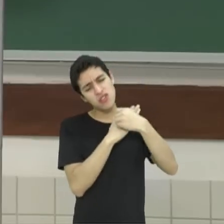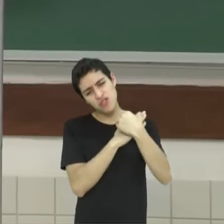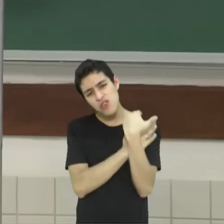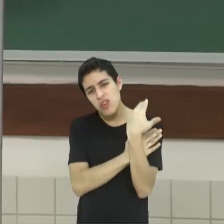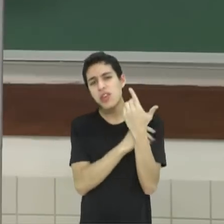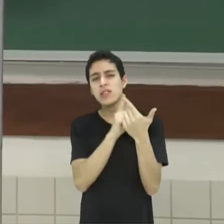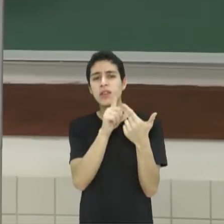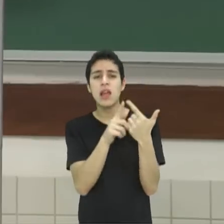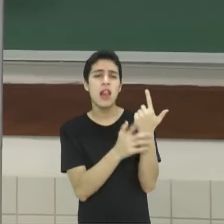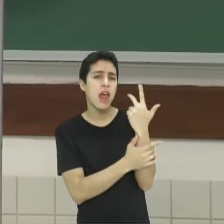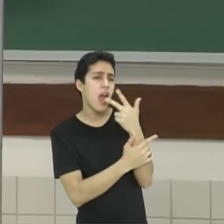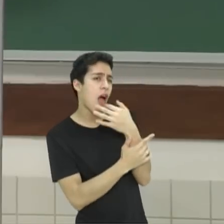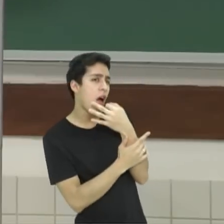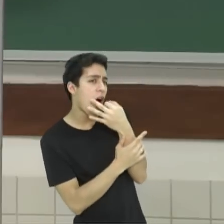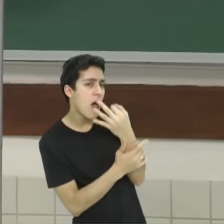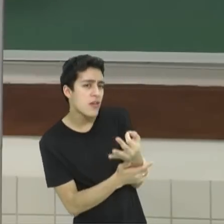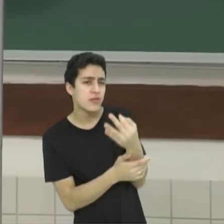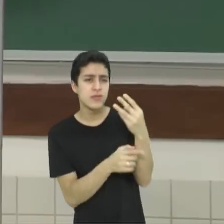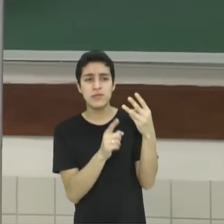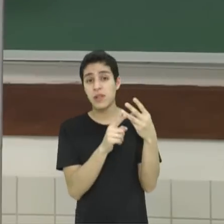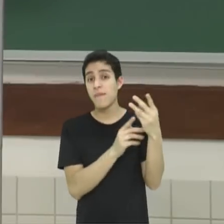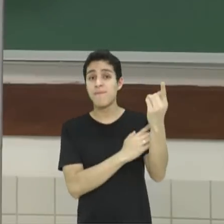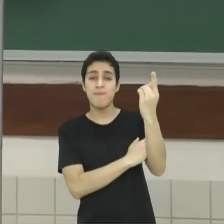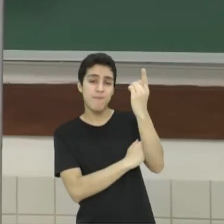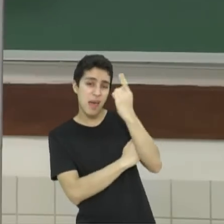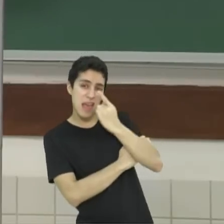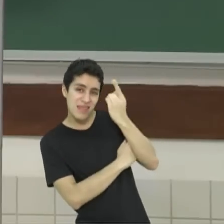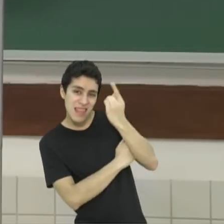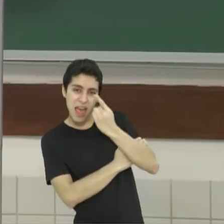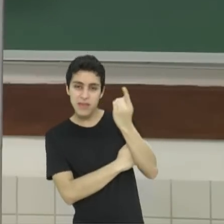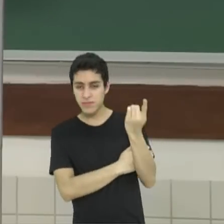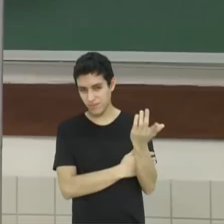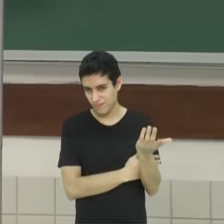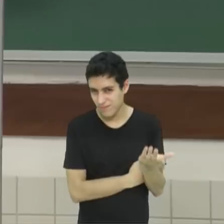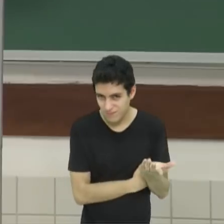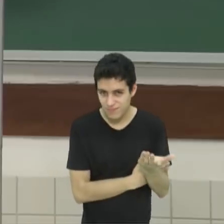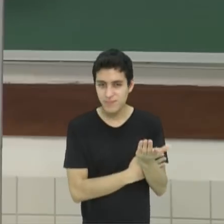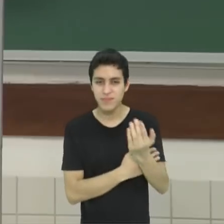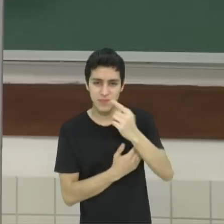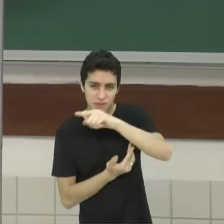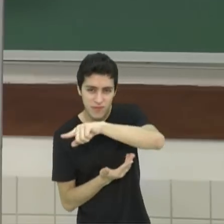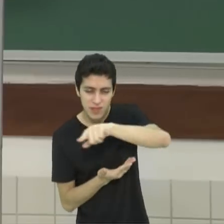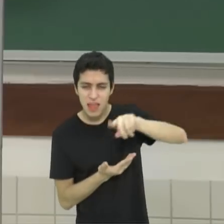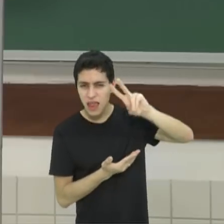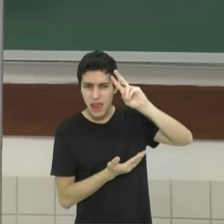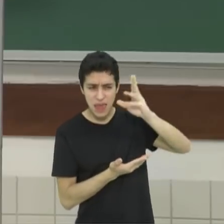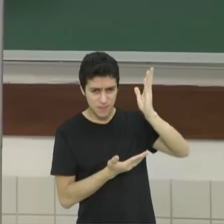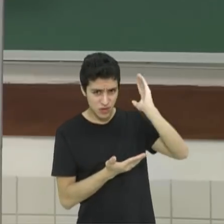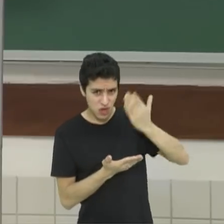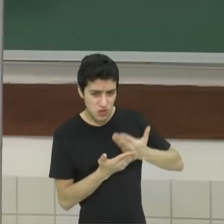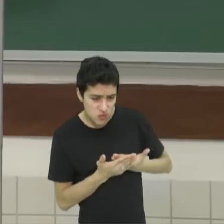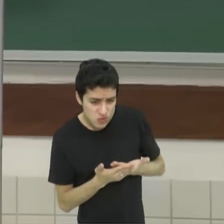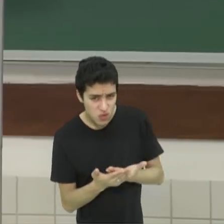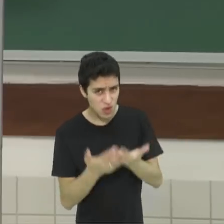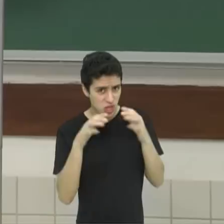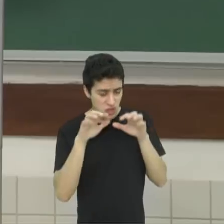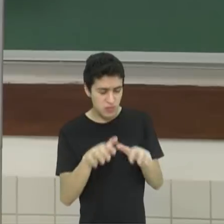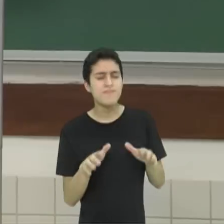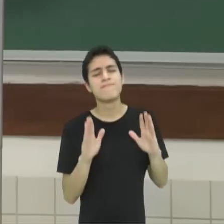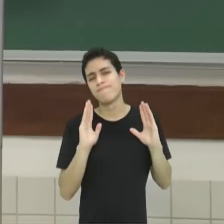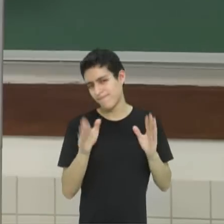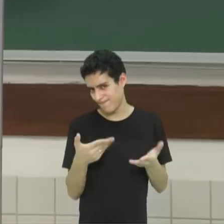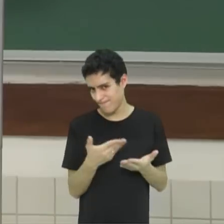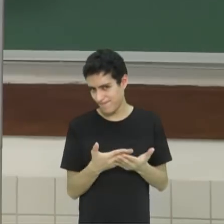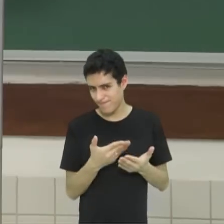está sugerindo, está mandando. Você se lembra de já ter estudado isso? Você já estudou.